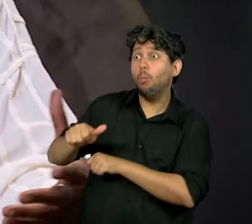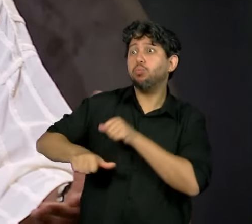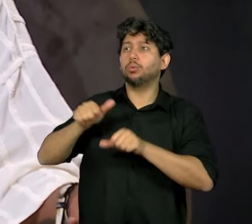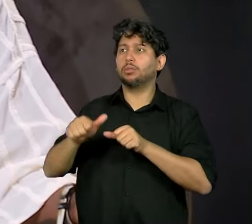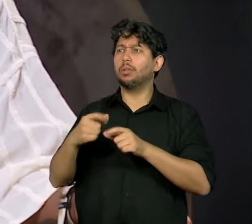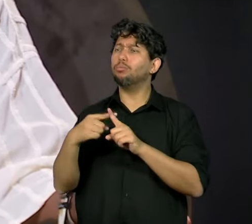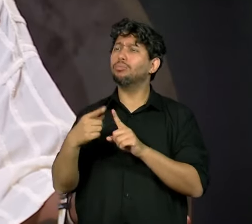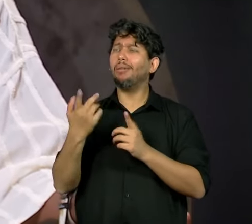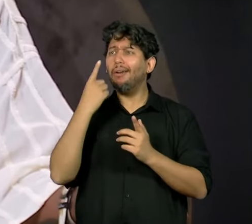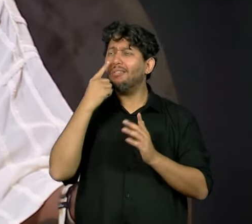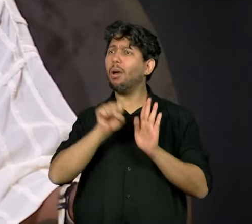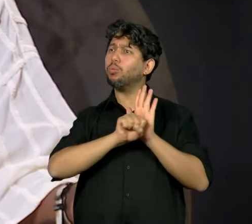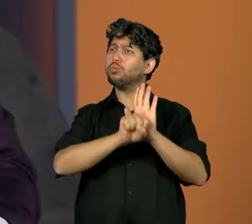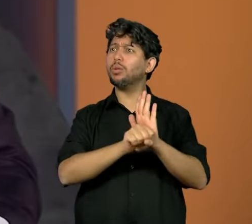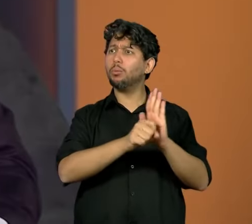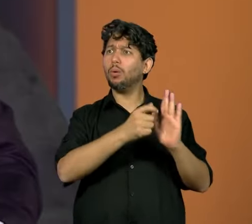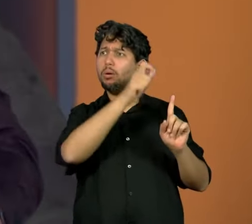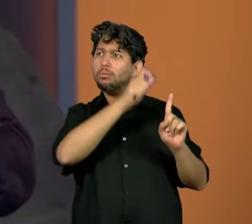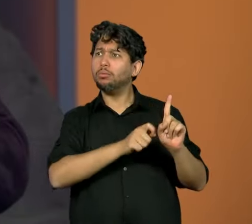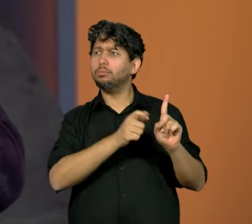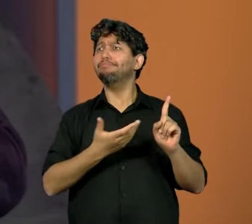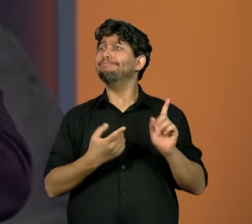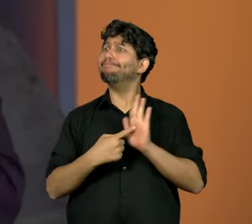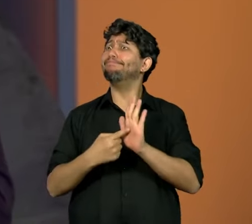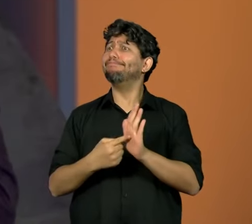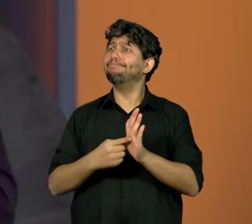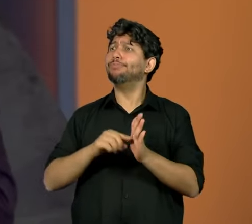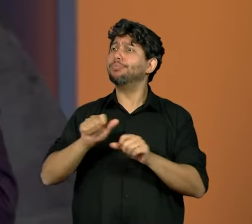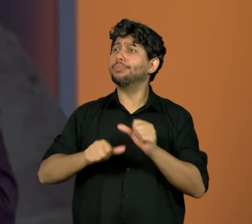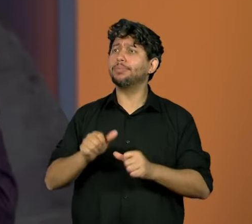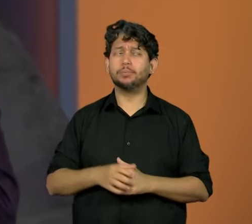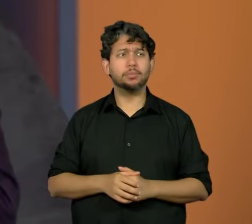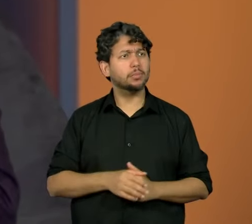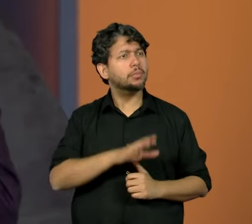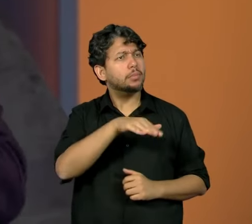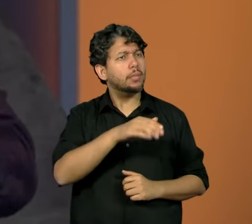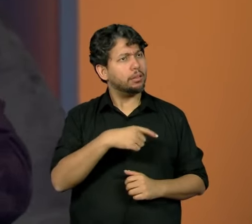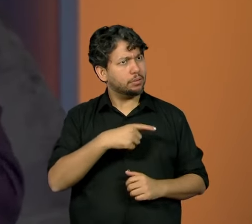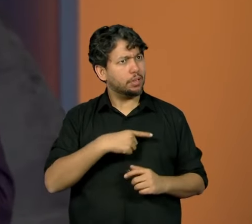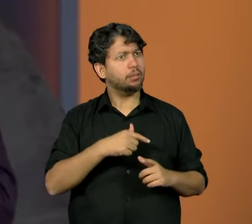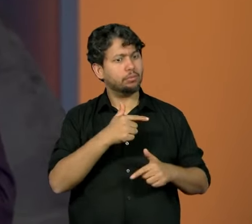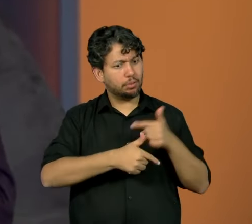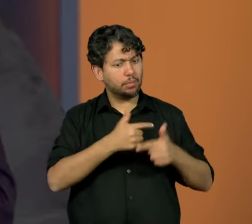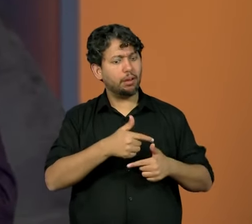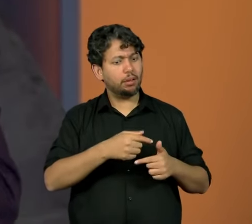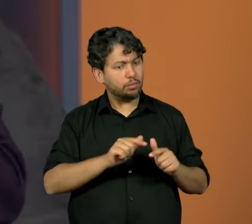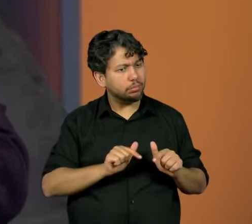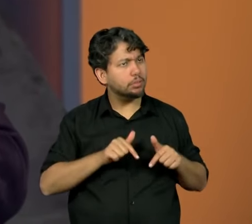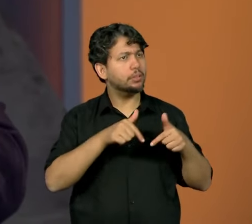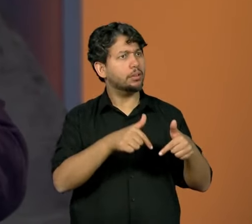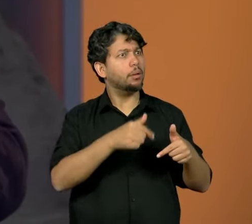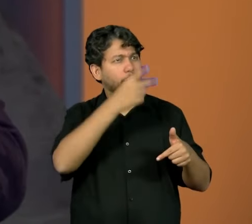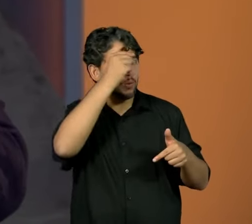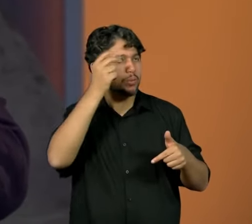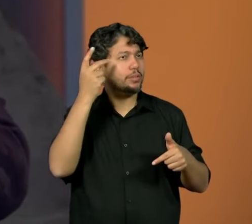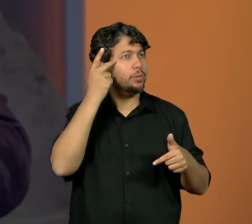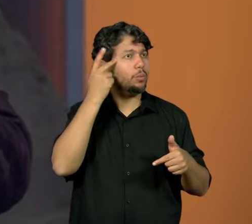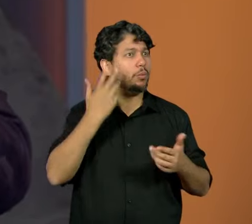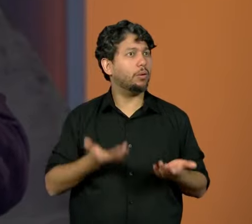estão tão presentes no nosso dia a dia, né? Professora Débora, temos inclusive uma ação importante aqui da Prefeitura de São Paulo, né? Ela